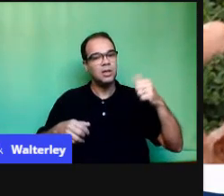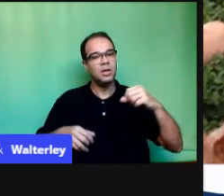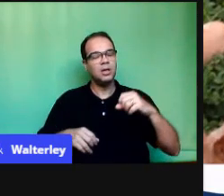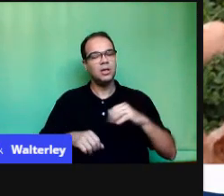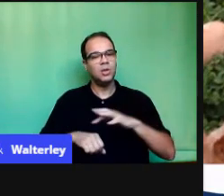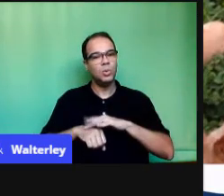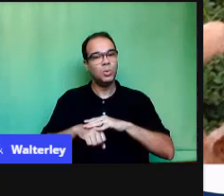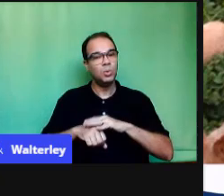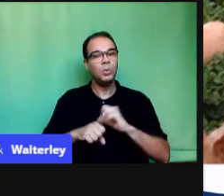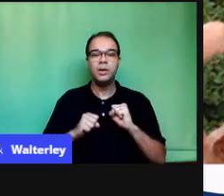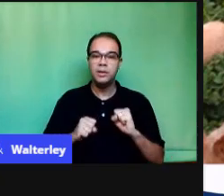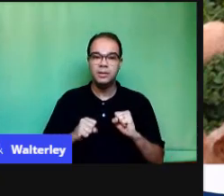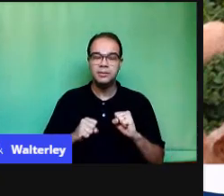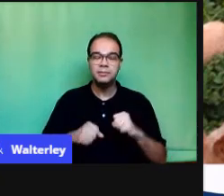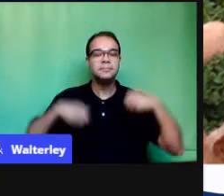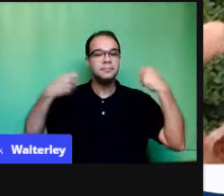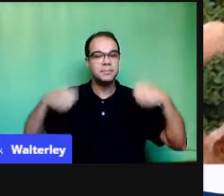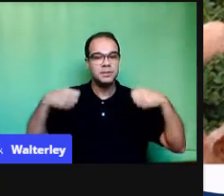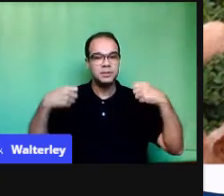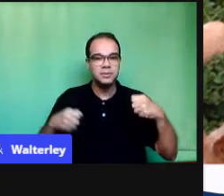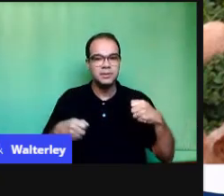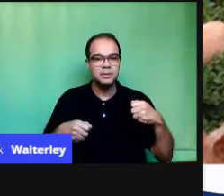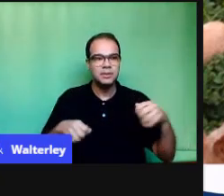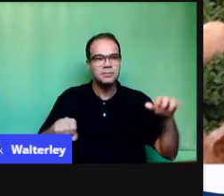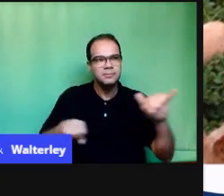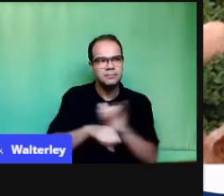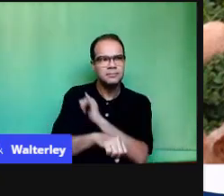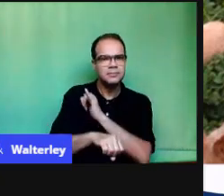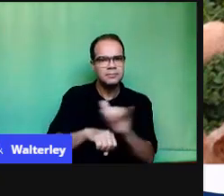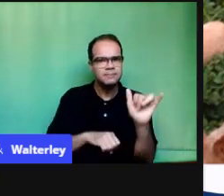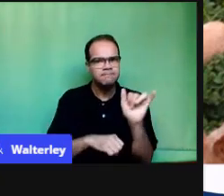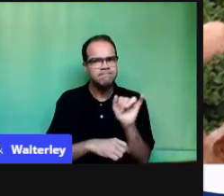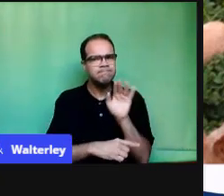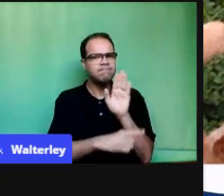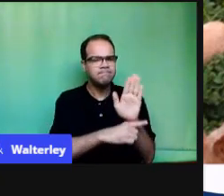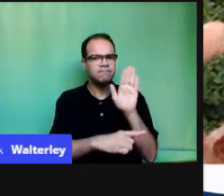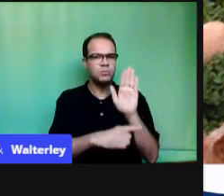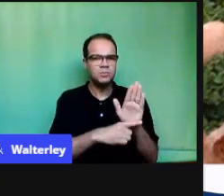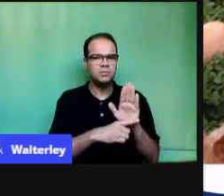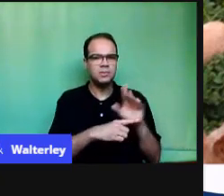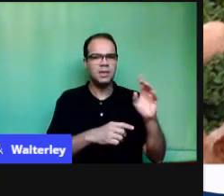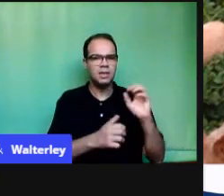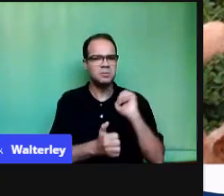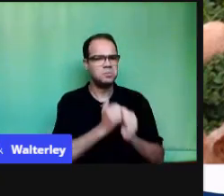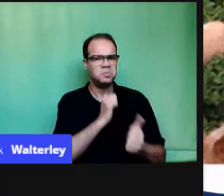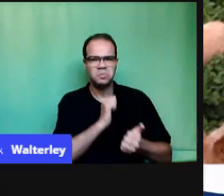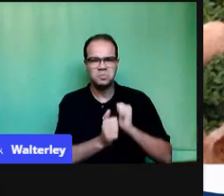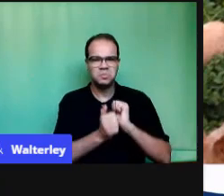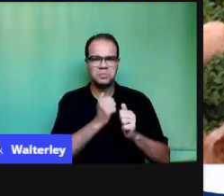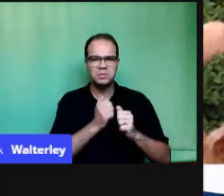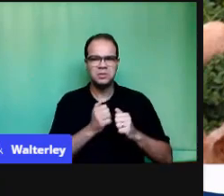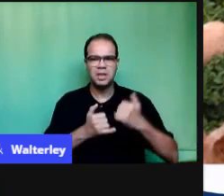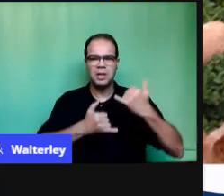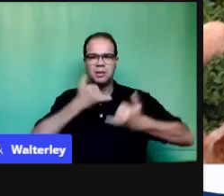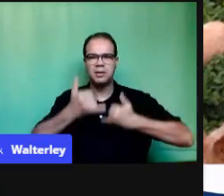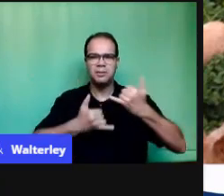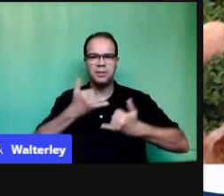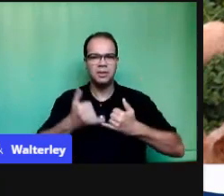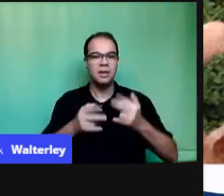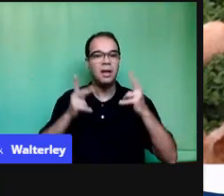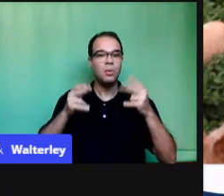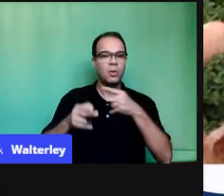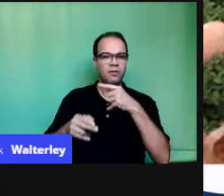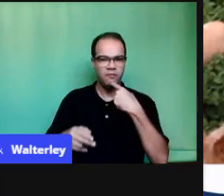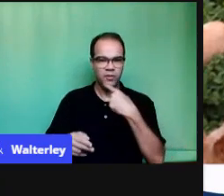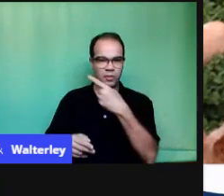muitas vezes, essa impossibilidade de atividade vem sendo trabalhada através de enriquecimento ambiental. Isso aqui é um picolé feito de carne, para